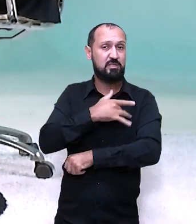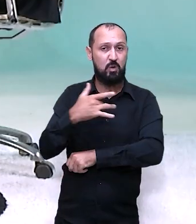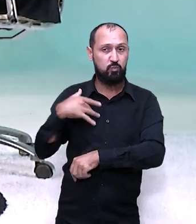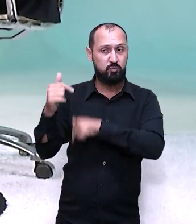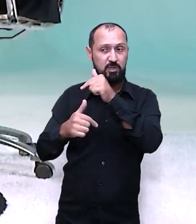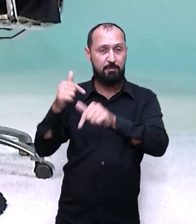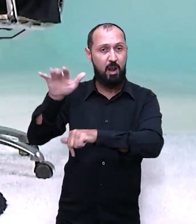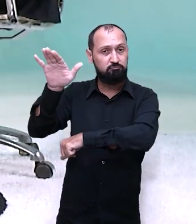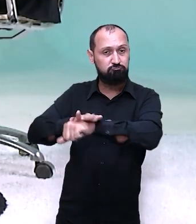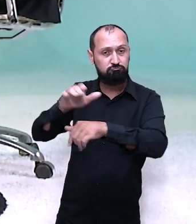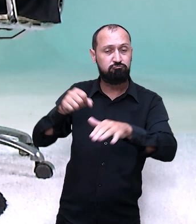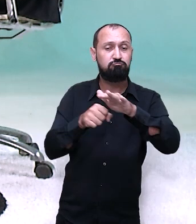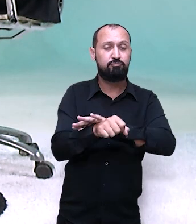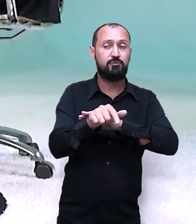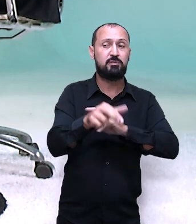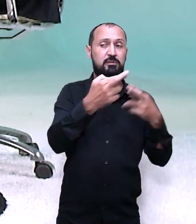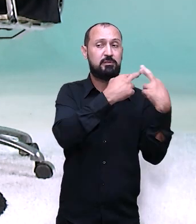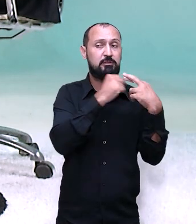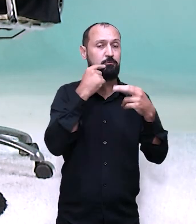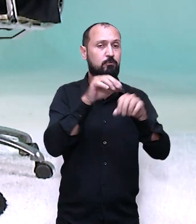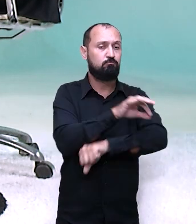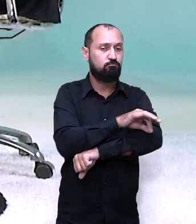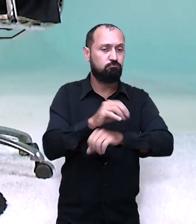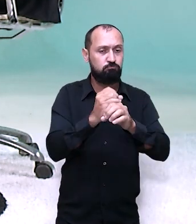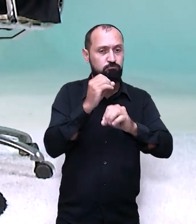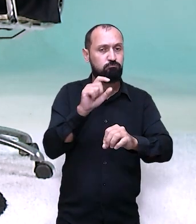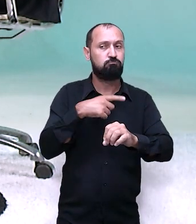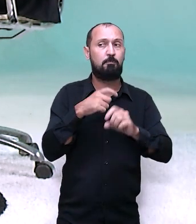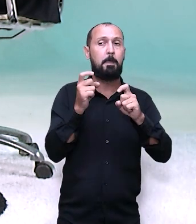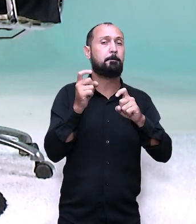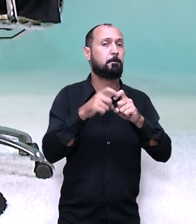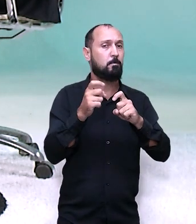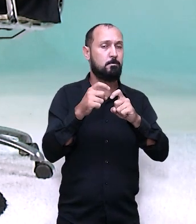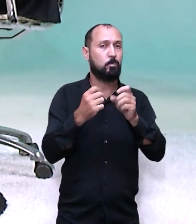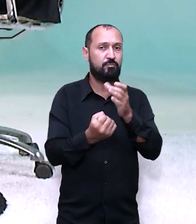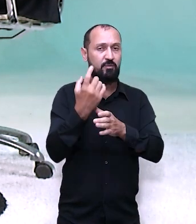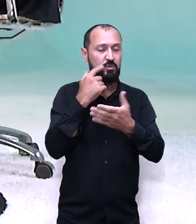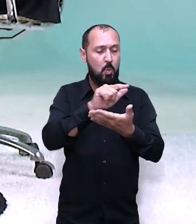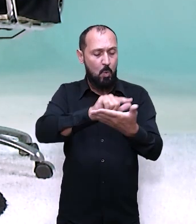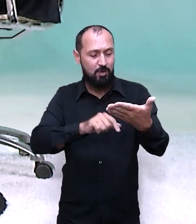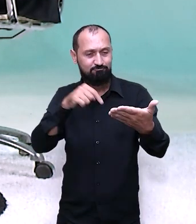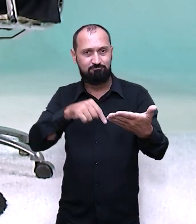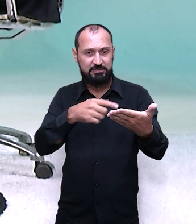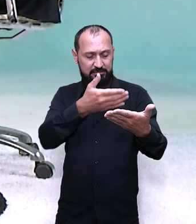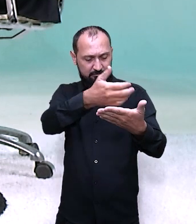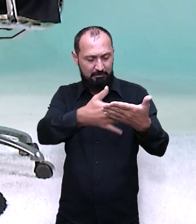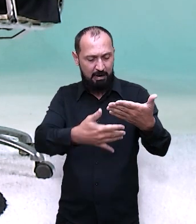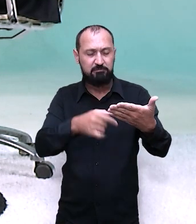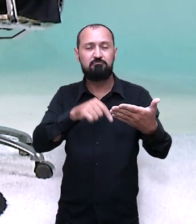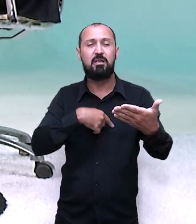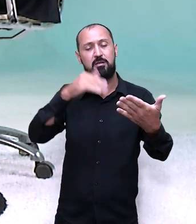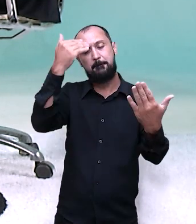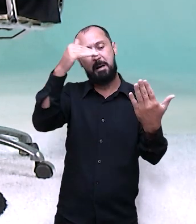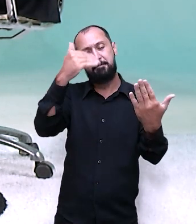né? Exatamente. Isso não era assim, né? Isso é uma evolução do nosso direito nos últimos anos. A gente pode dizer isso? Na verdade, é uma